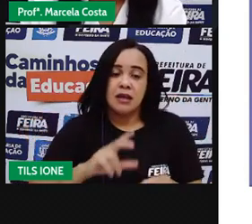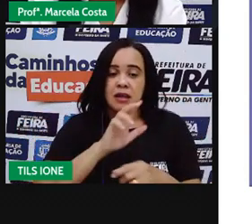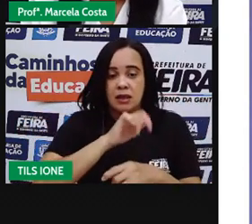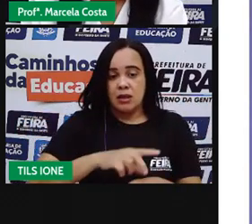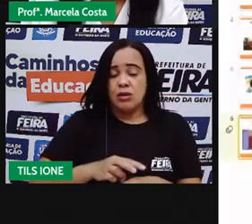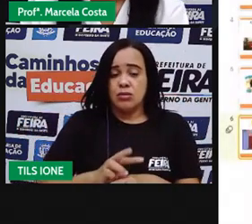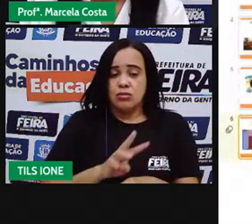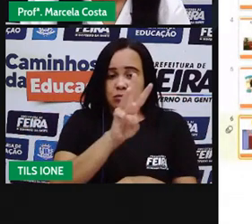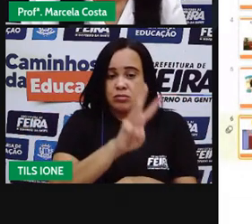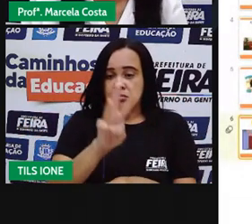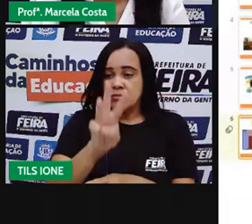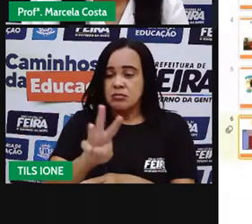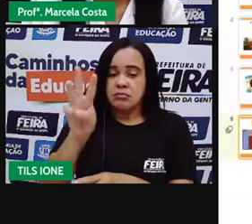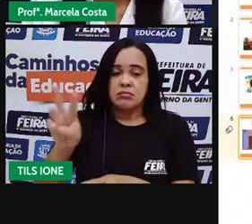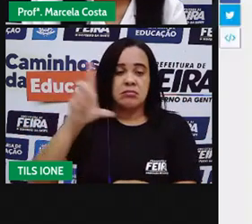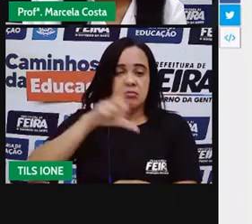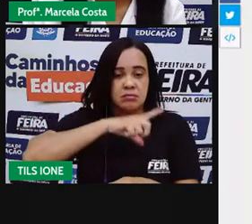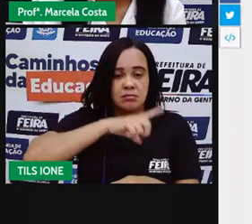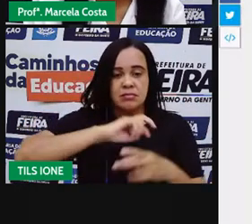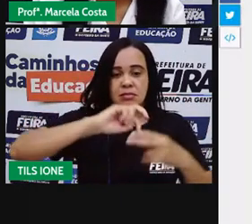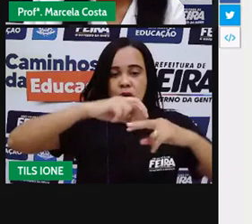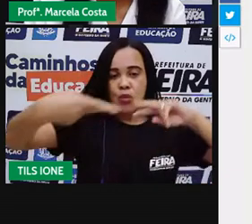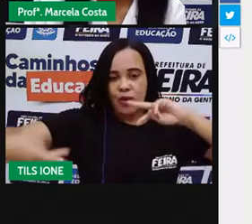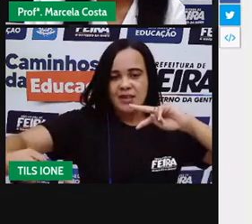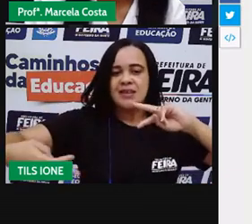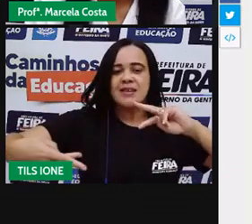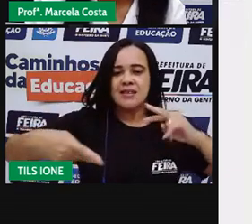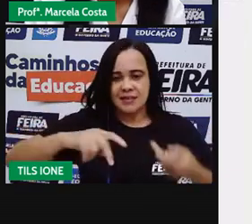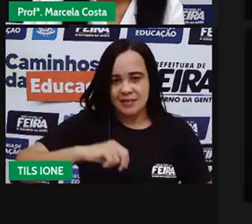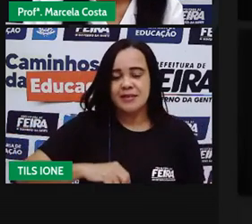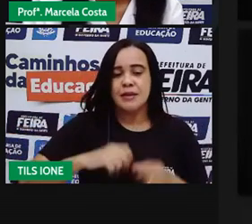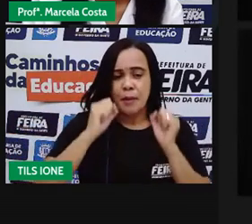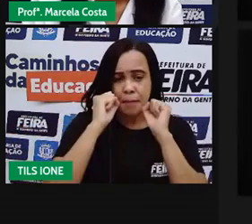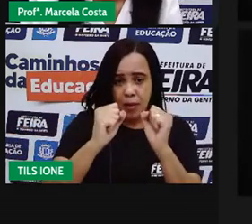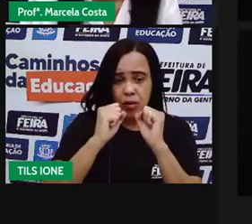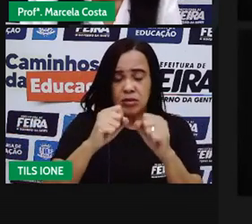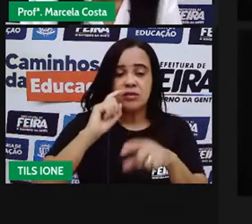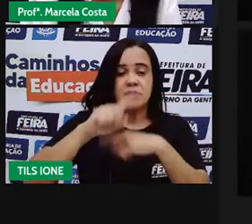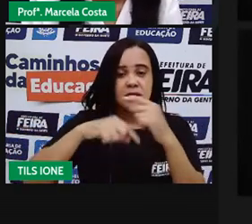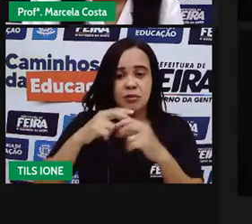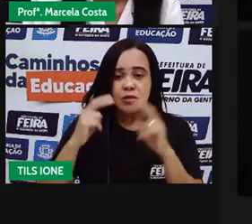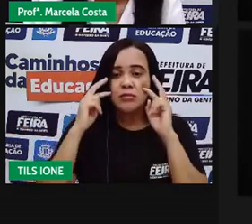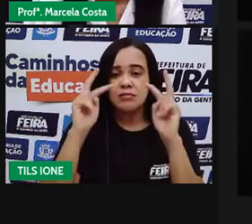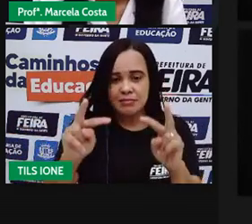Worldwall. E aqui ele está disponível para você acessar.